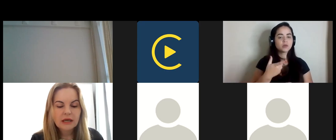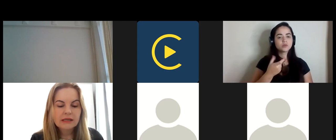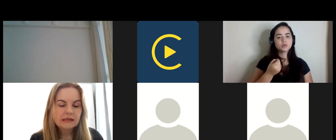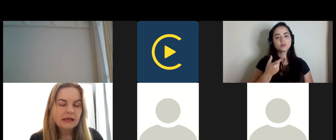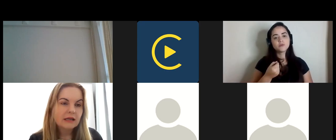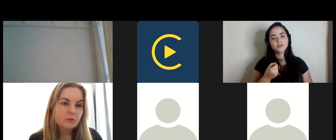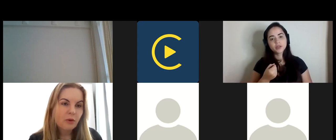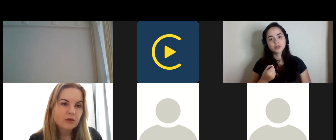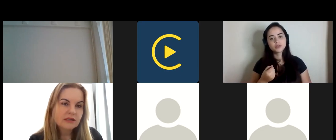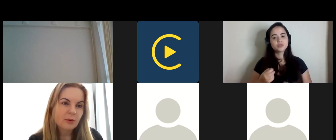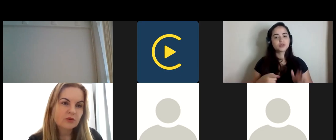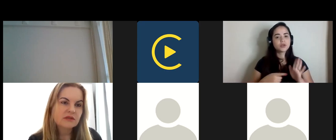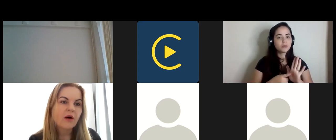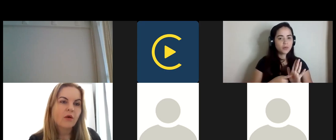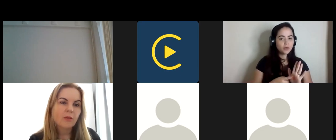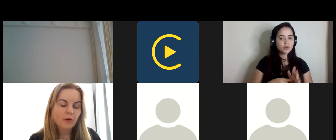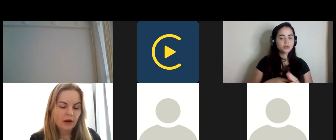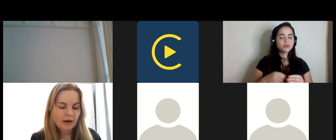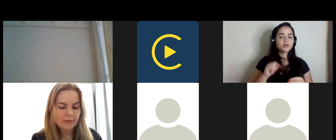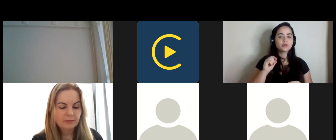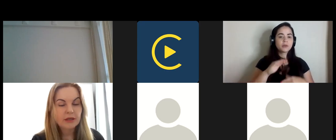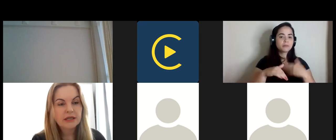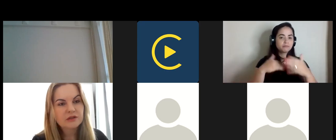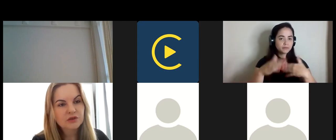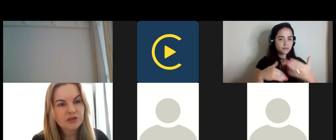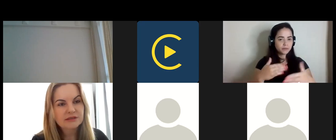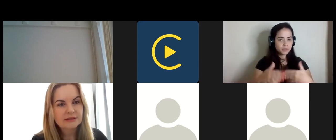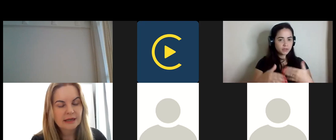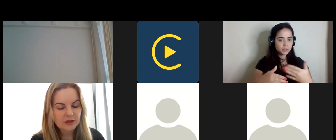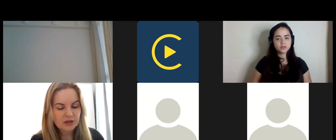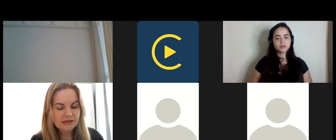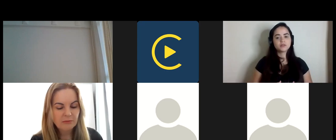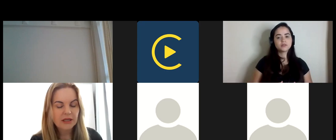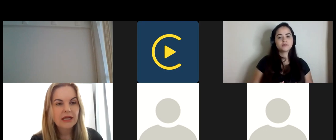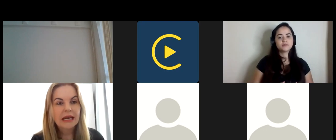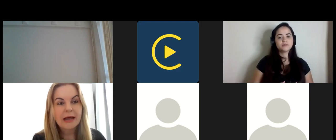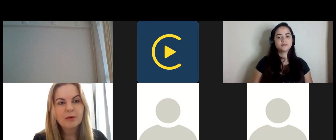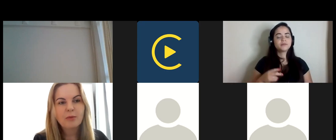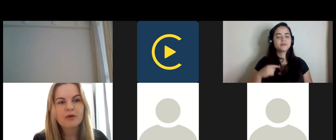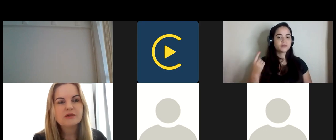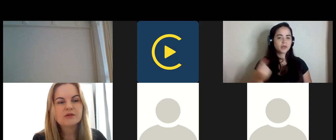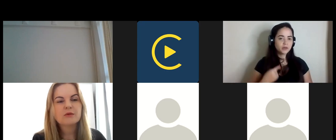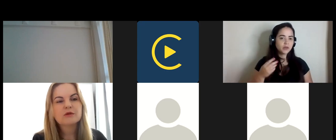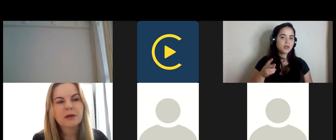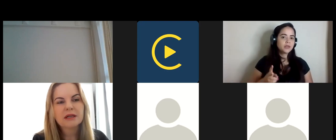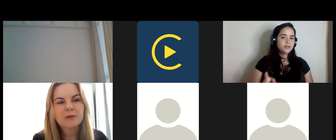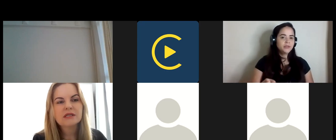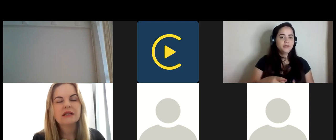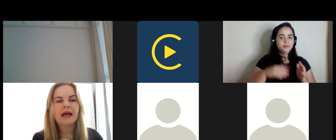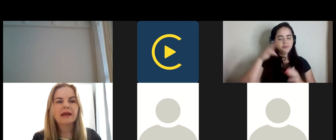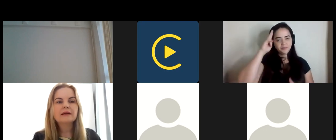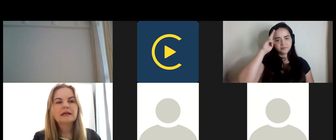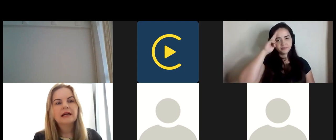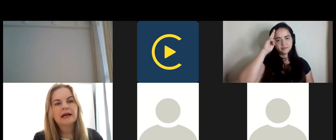caso, que sinaliza um pouco dessa produção, como a Poliana disse, né, que a gente sempre lembra um pouco esses números para